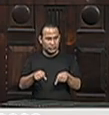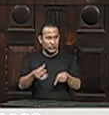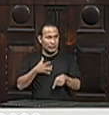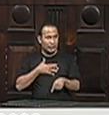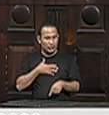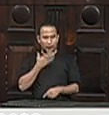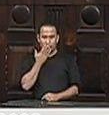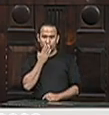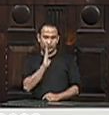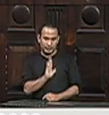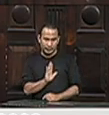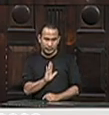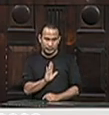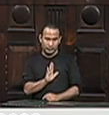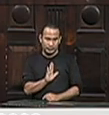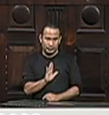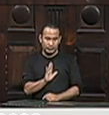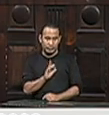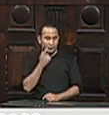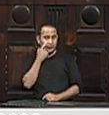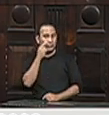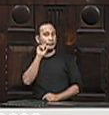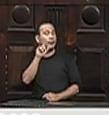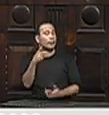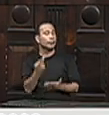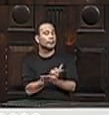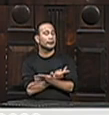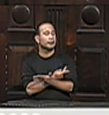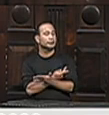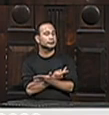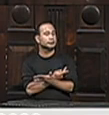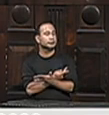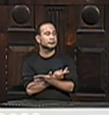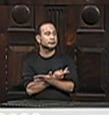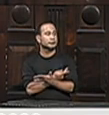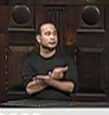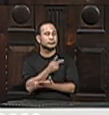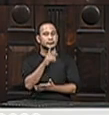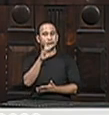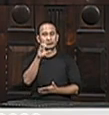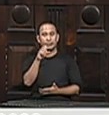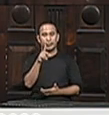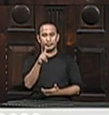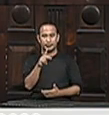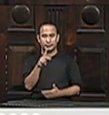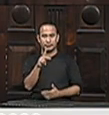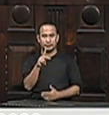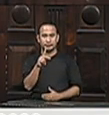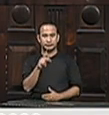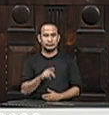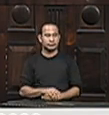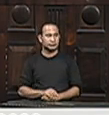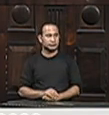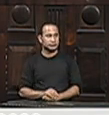Entrou de férias, nem foi no início do mês. Quer dizer, é algo